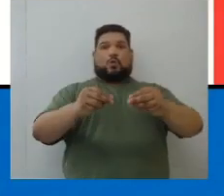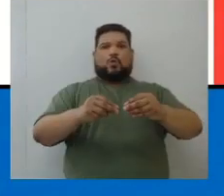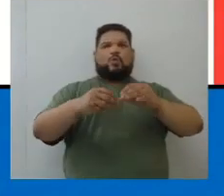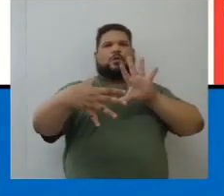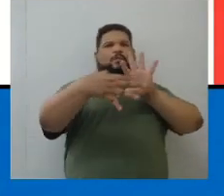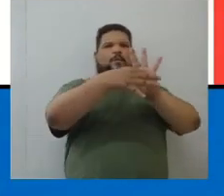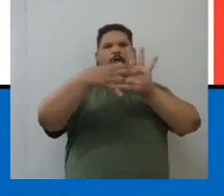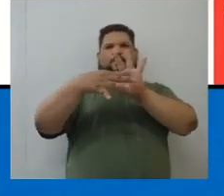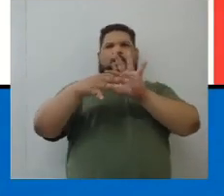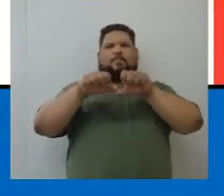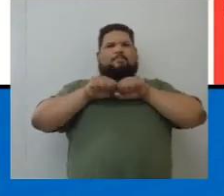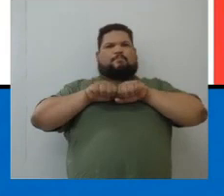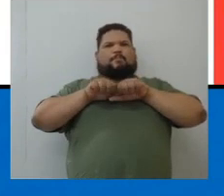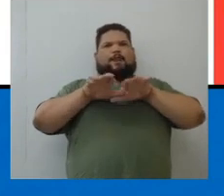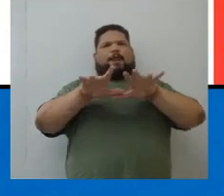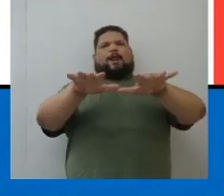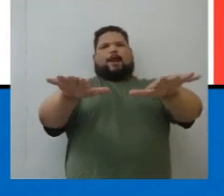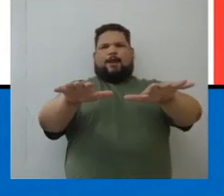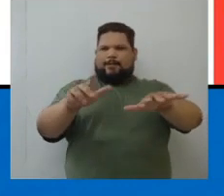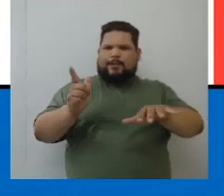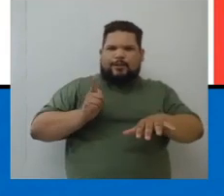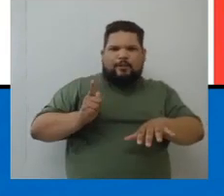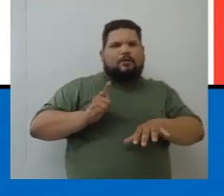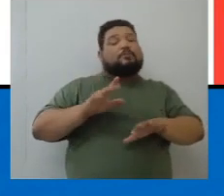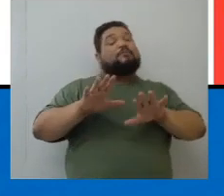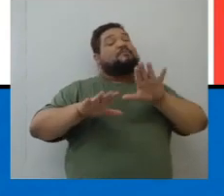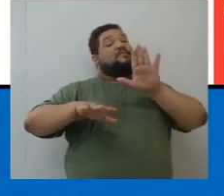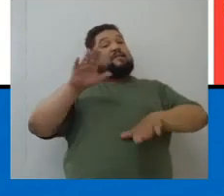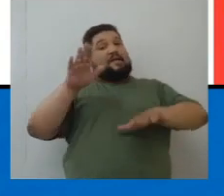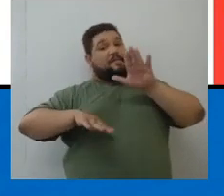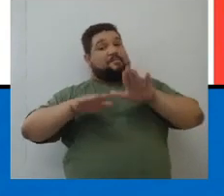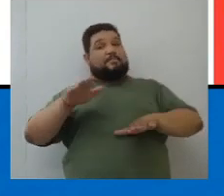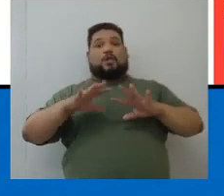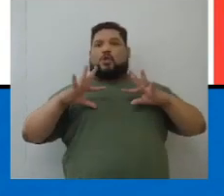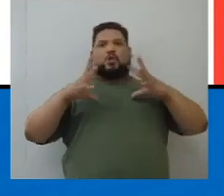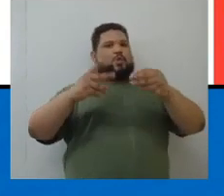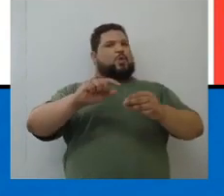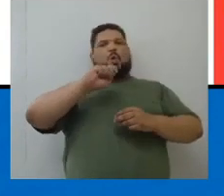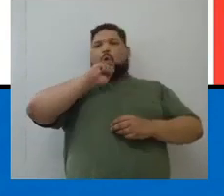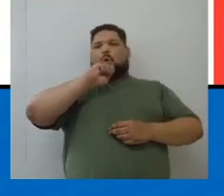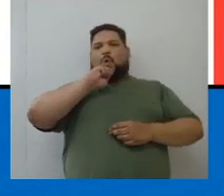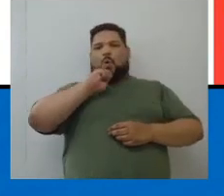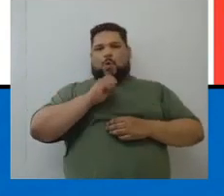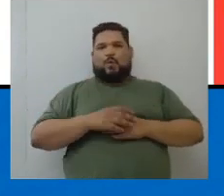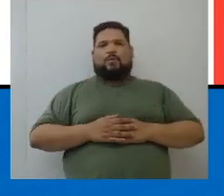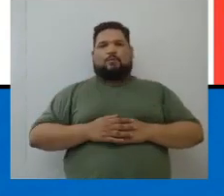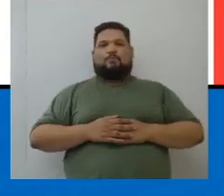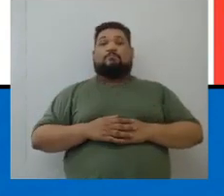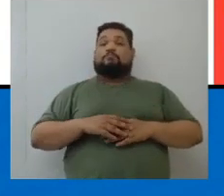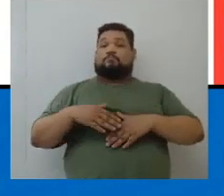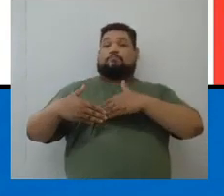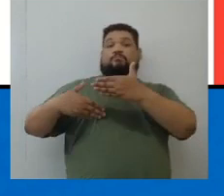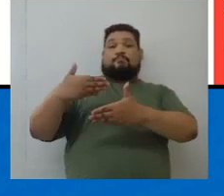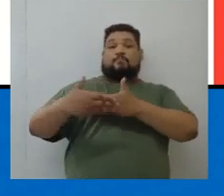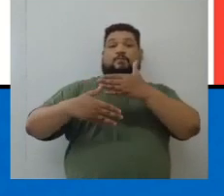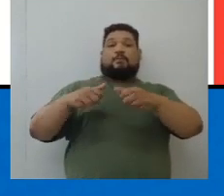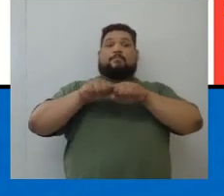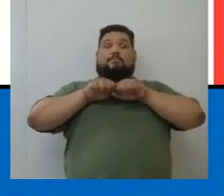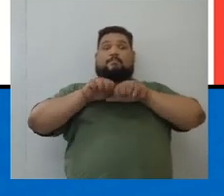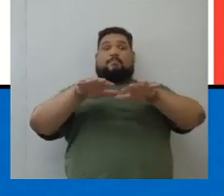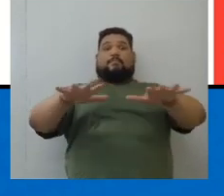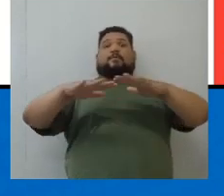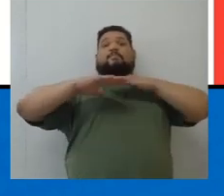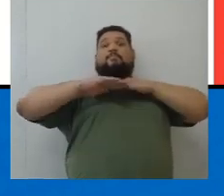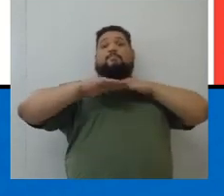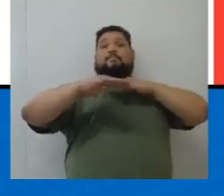conurbação. Nem todas elas estão interligadas, tá? Por esse processo de expansão do crescimento horizontal.